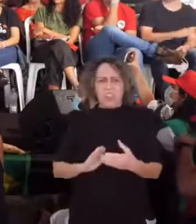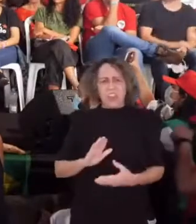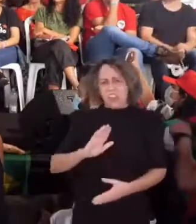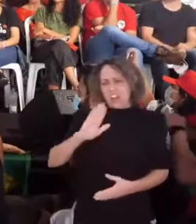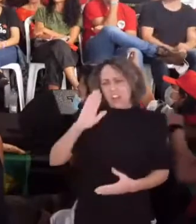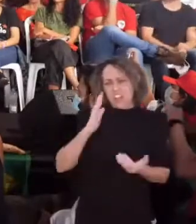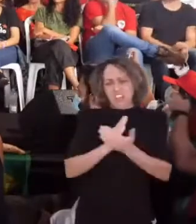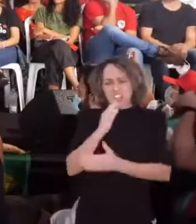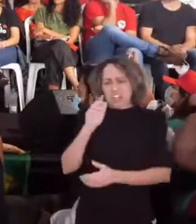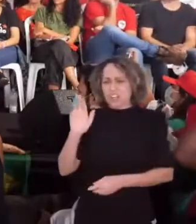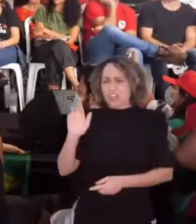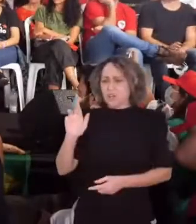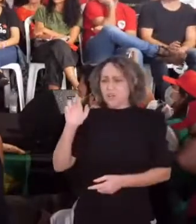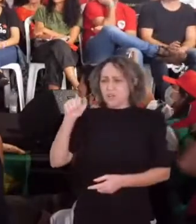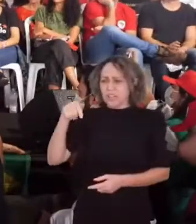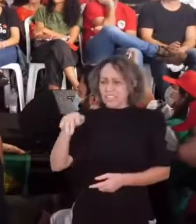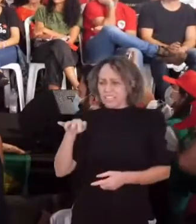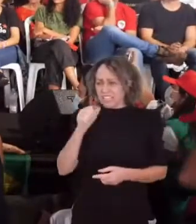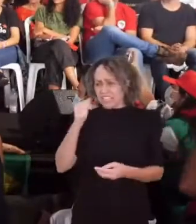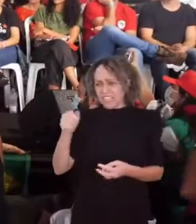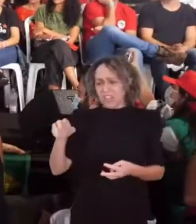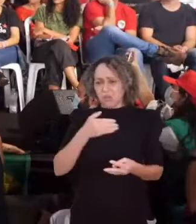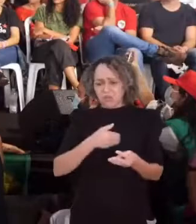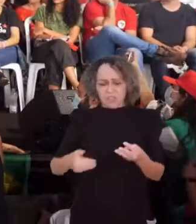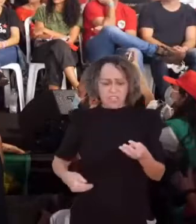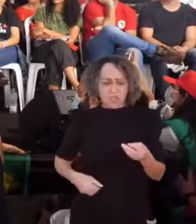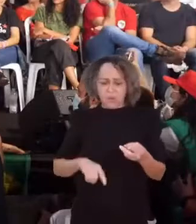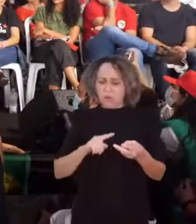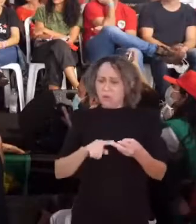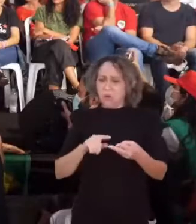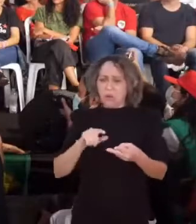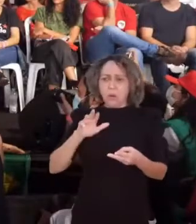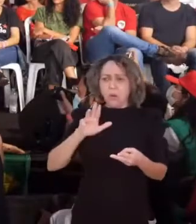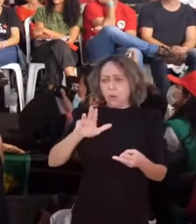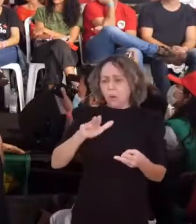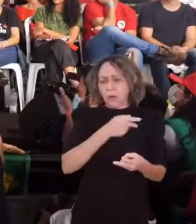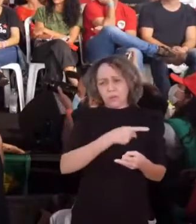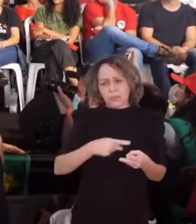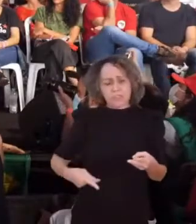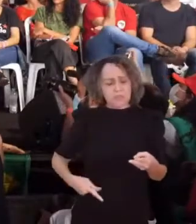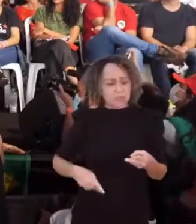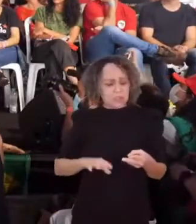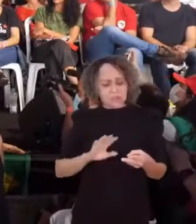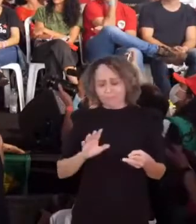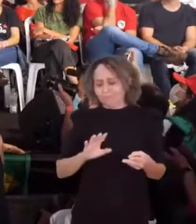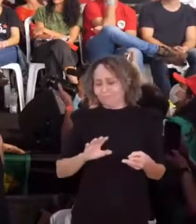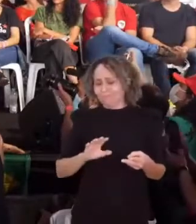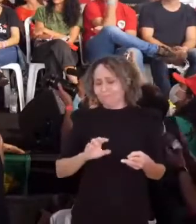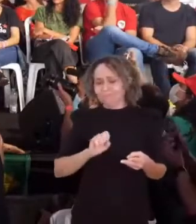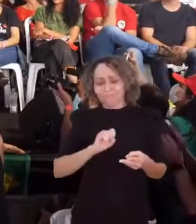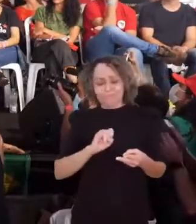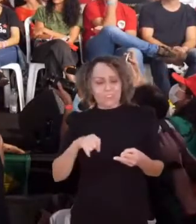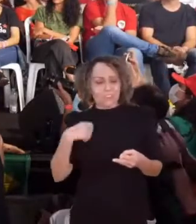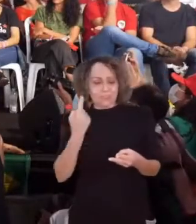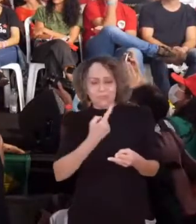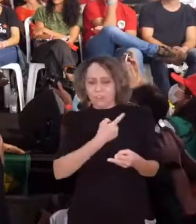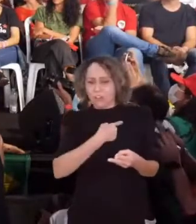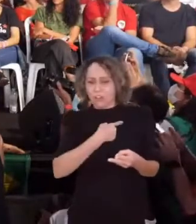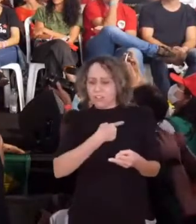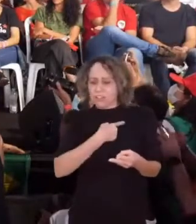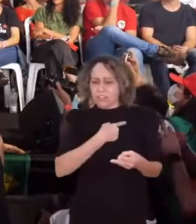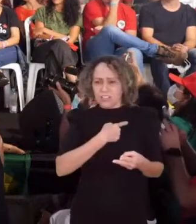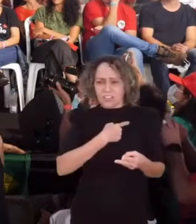eleger o Lula presidente da República, se a gente não mudar a qualidade dos deputados que